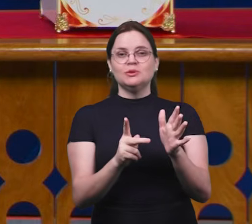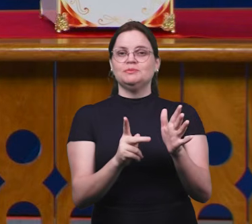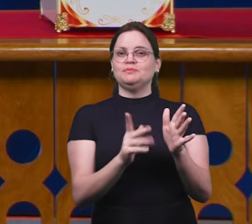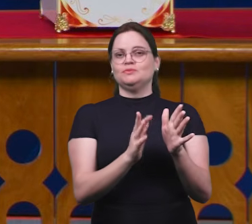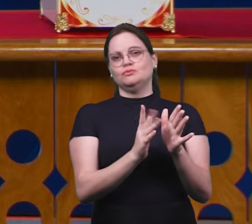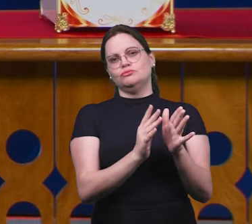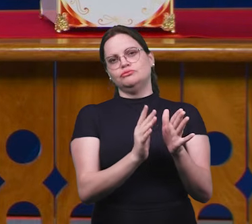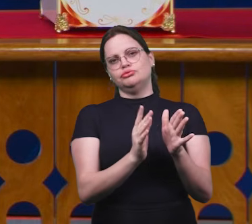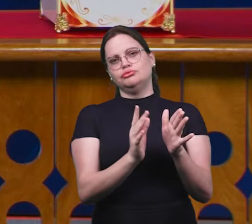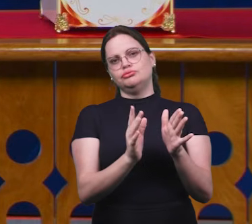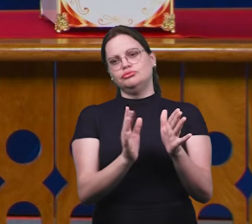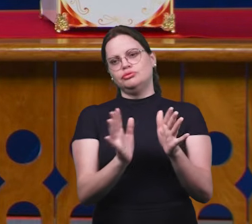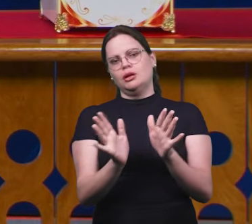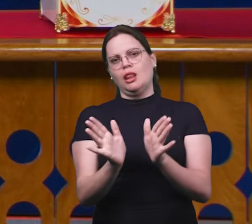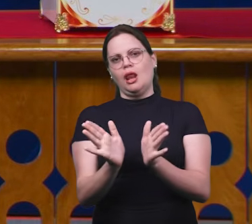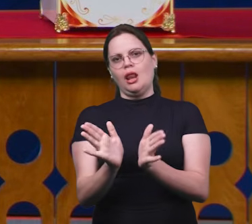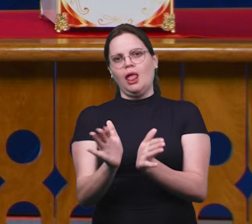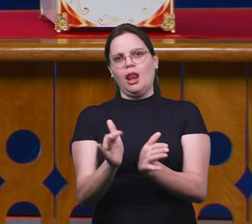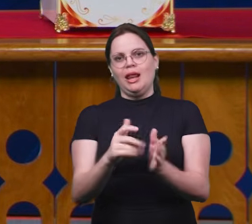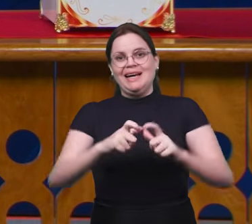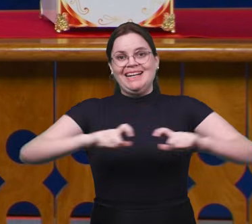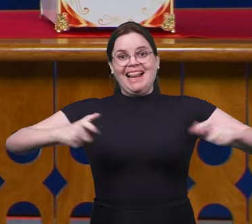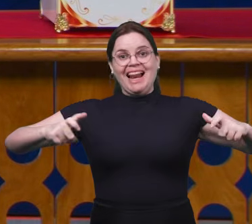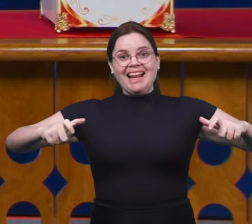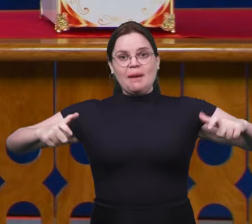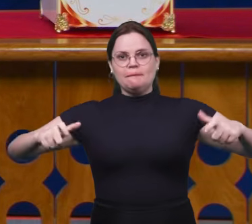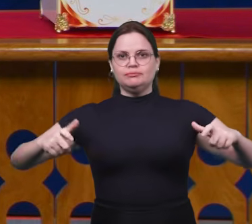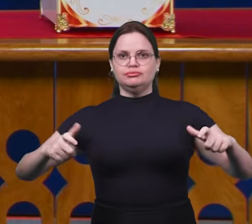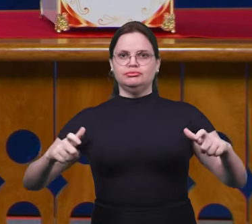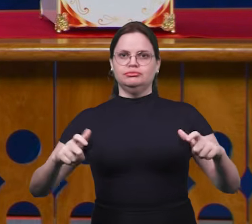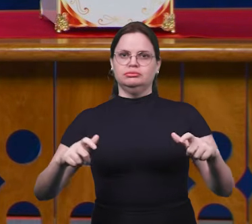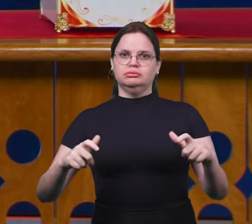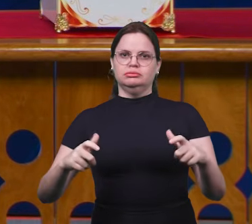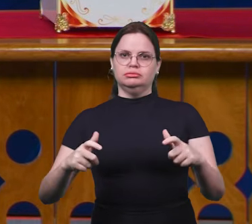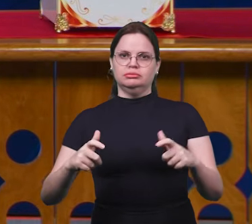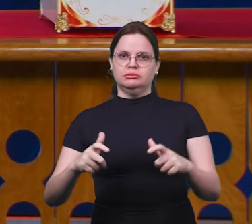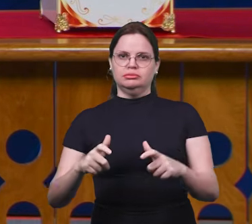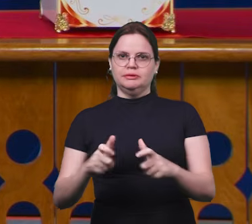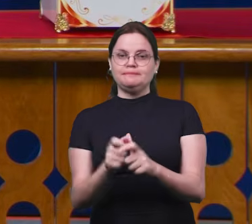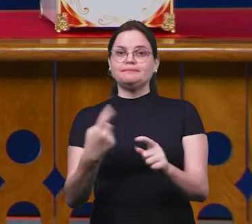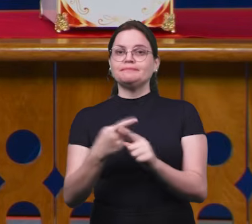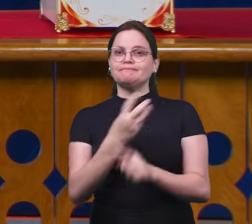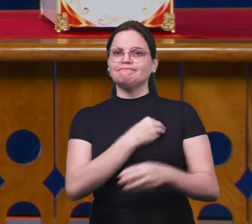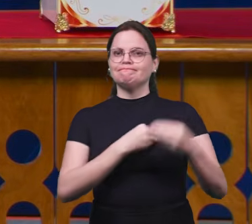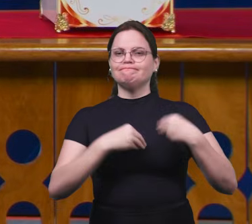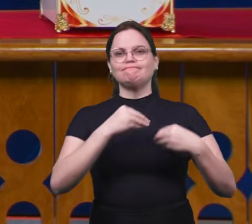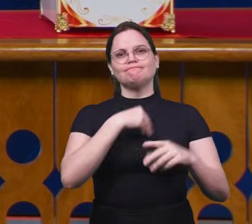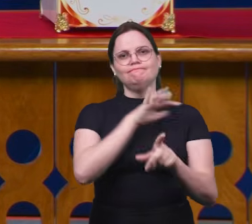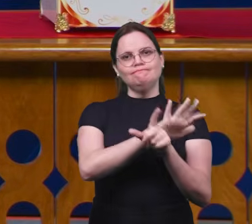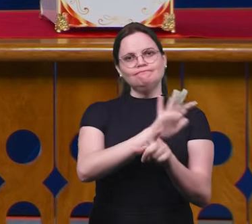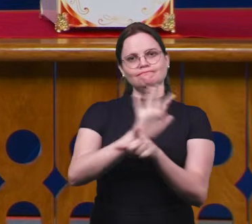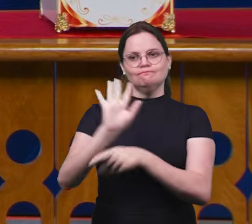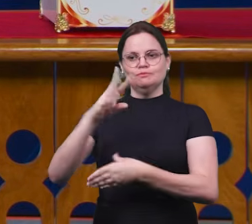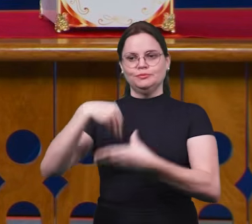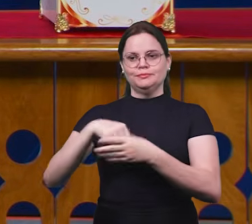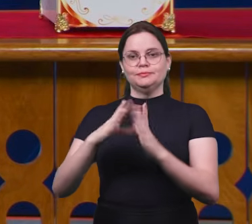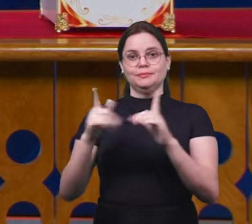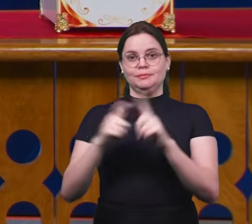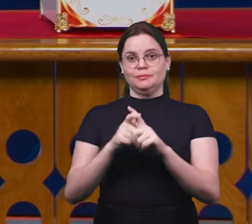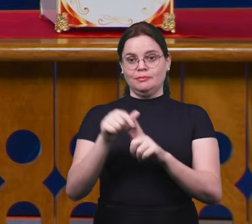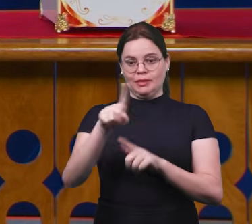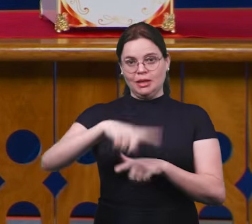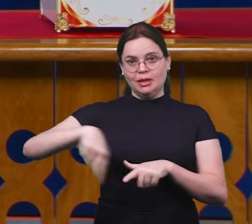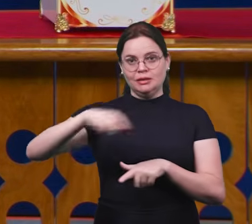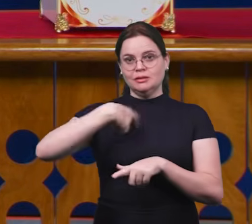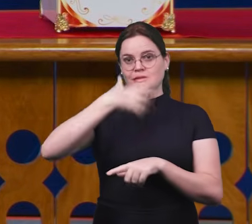período onde o Espírito Santo não atua mais, porque o pecado entrou na vida da igreja, a igreja se